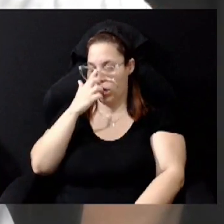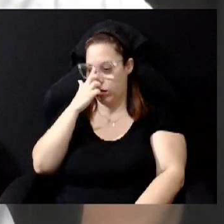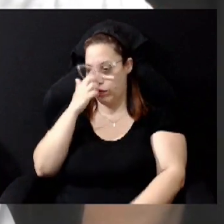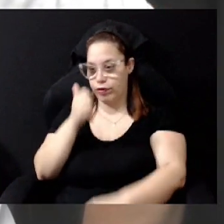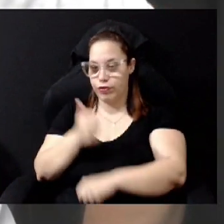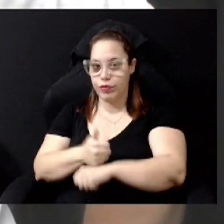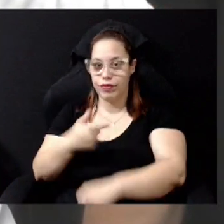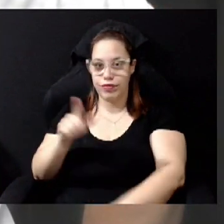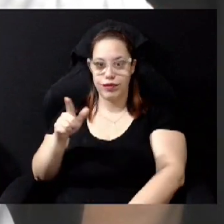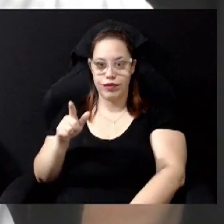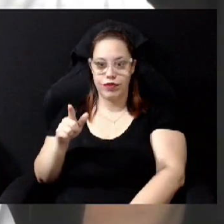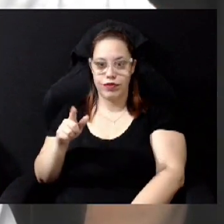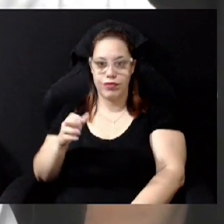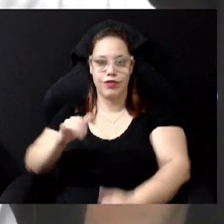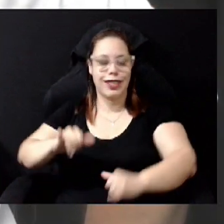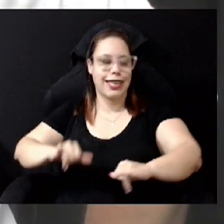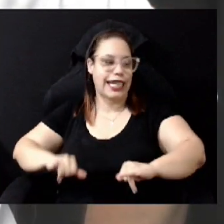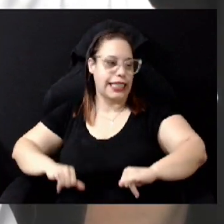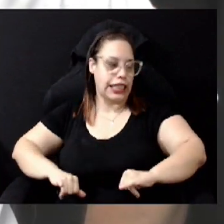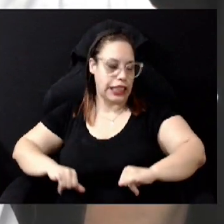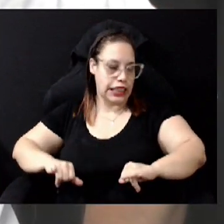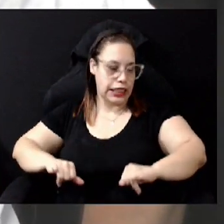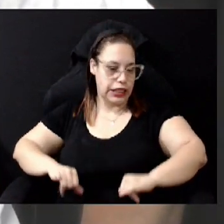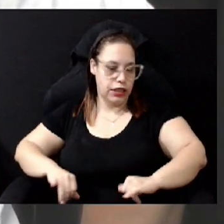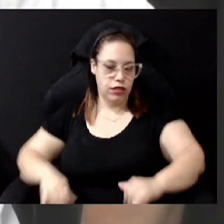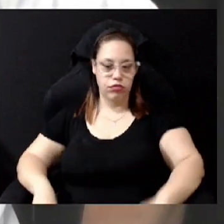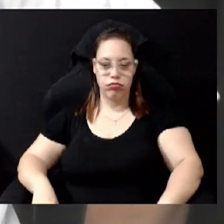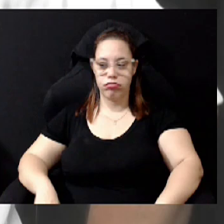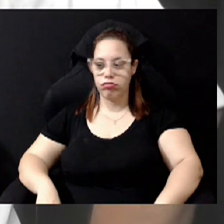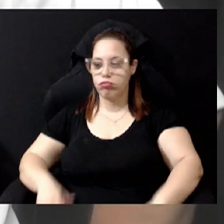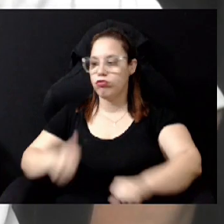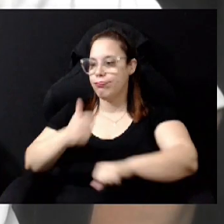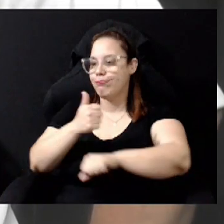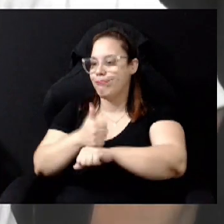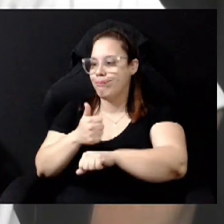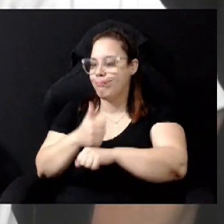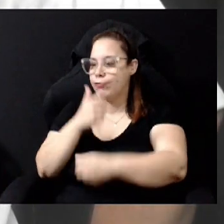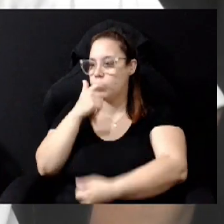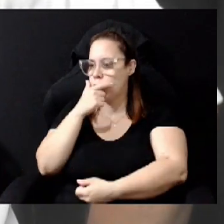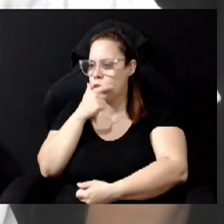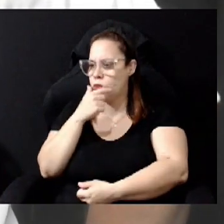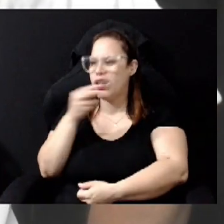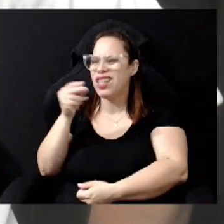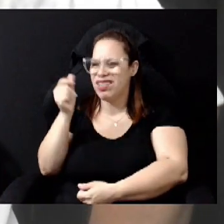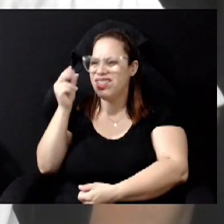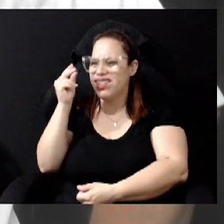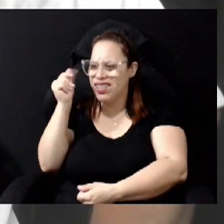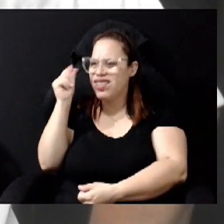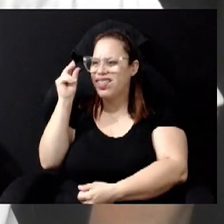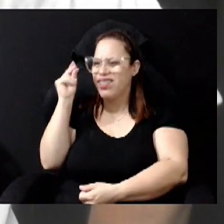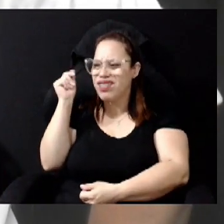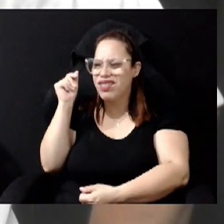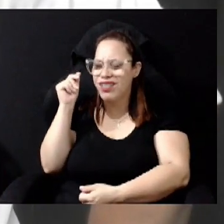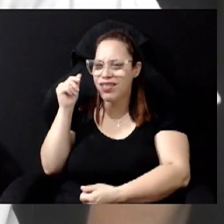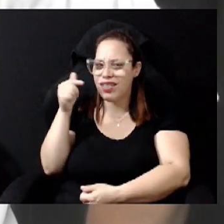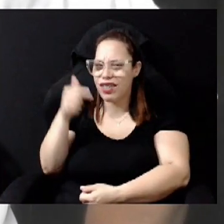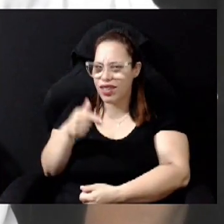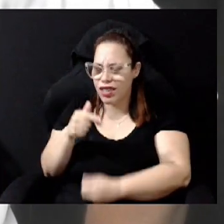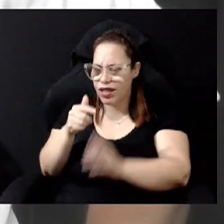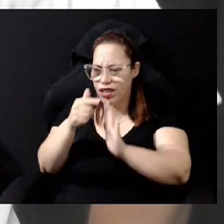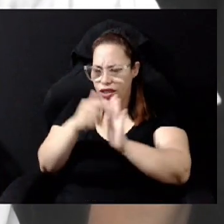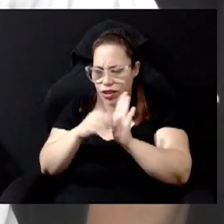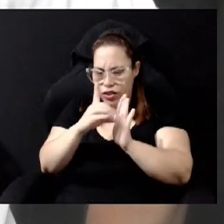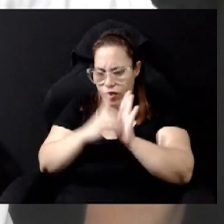vi o sofrimento deles. E farmácia era uma coisa muito antigamente, né? Na década de 70 na década